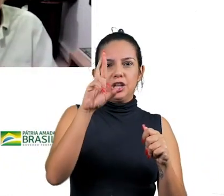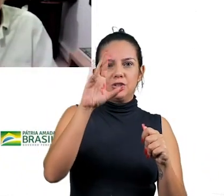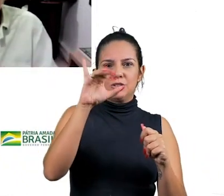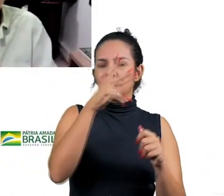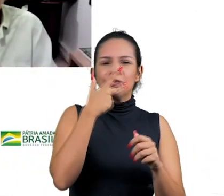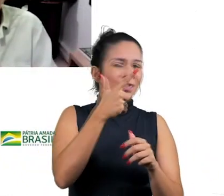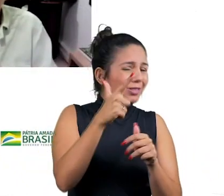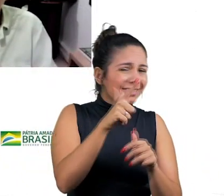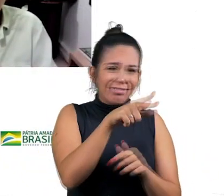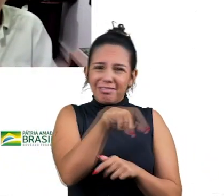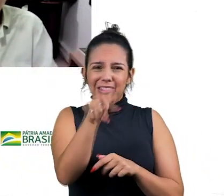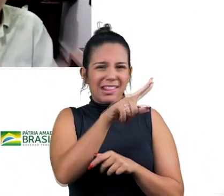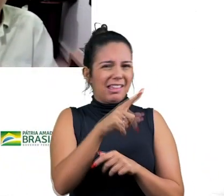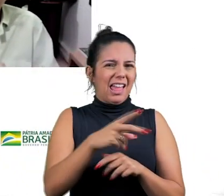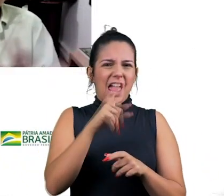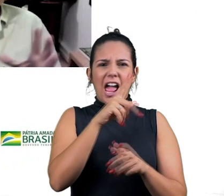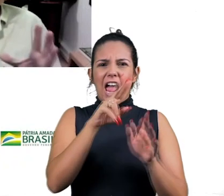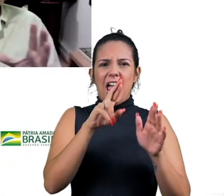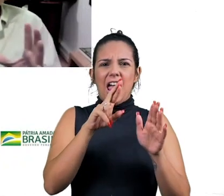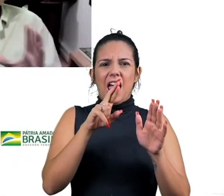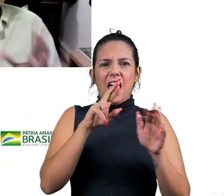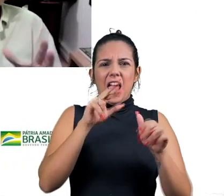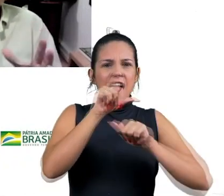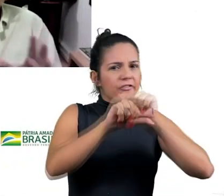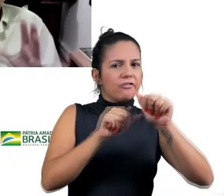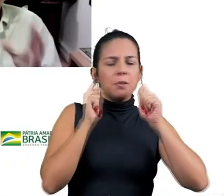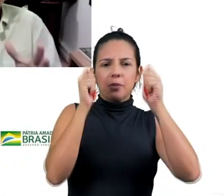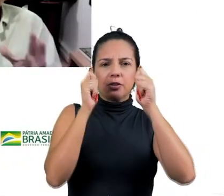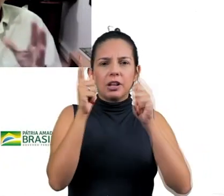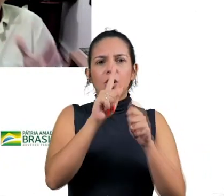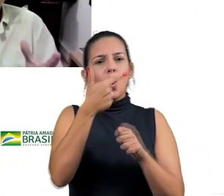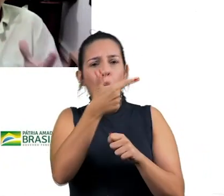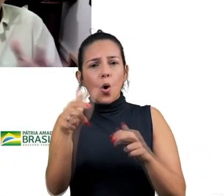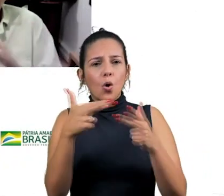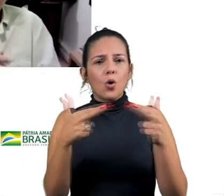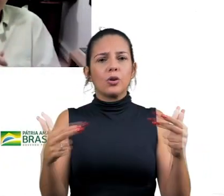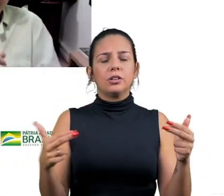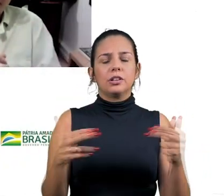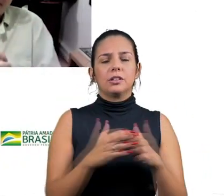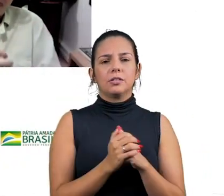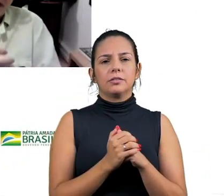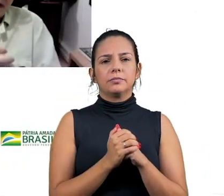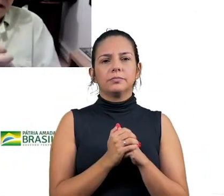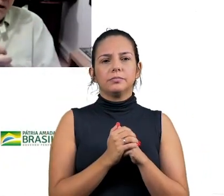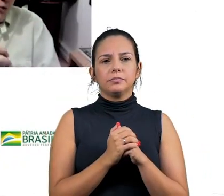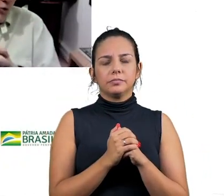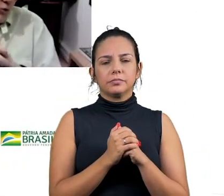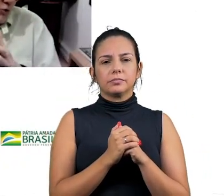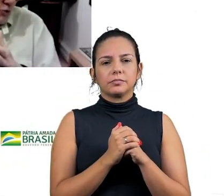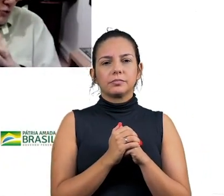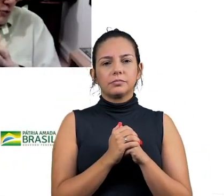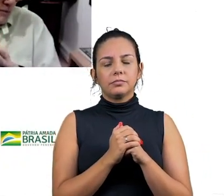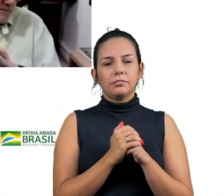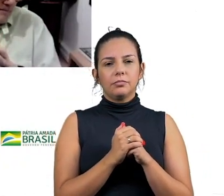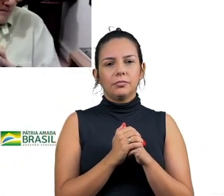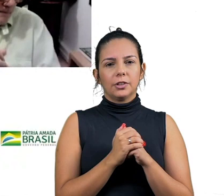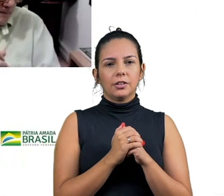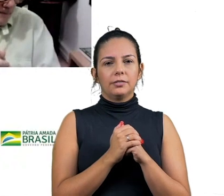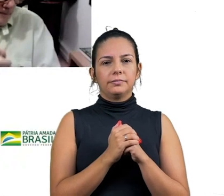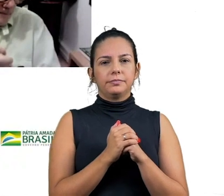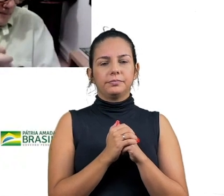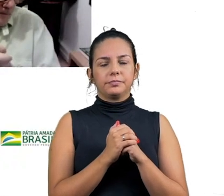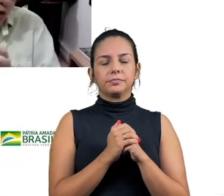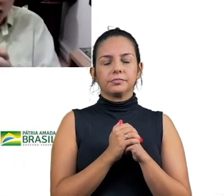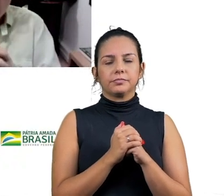existe na Reforma. A Reforma foi uma outra coisa. Calvino e o